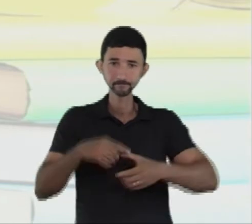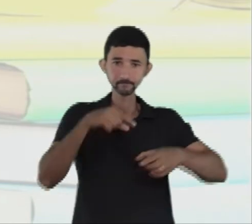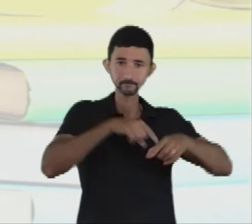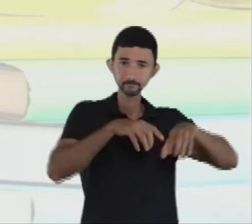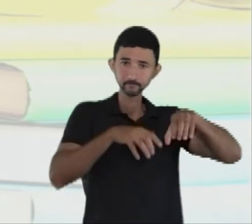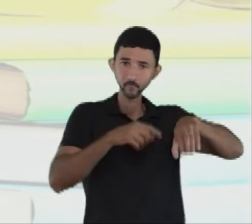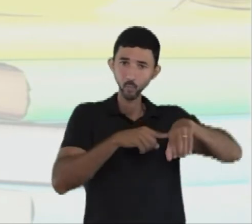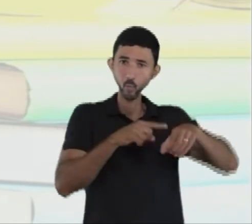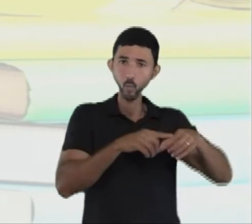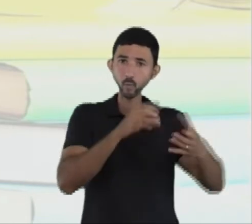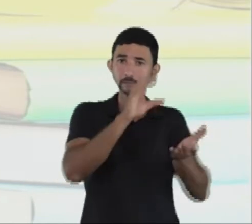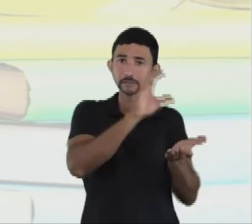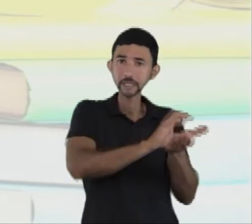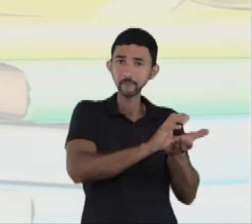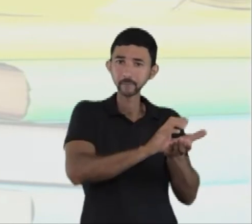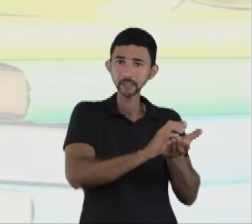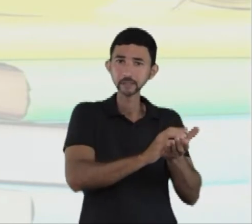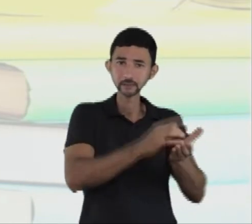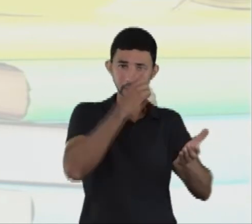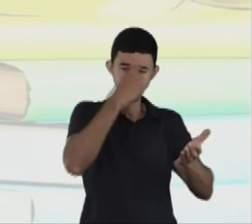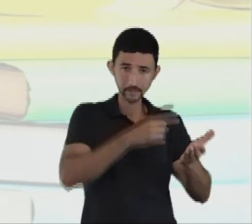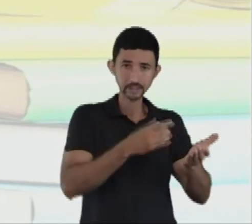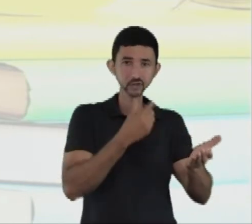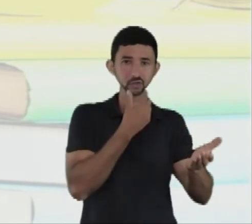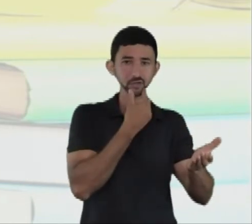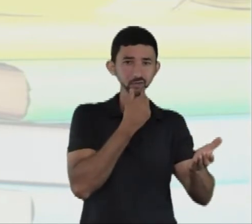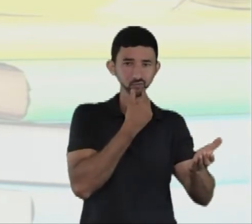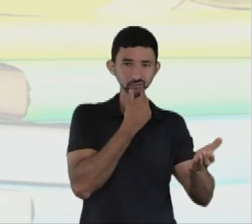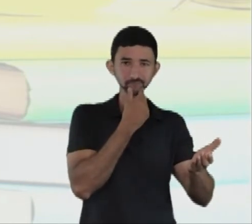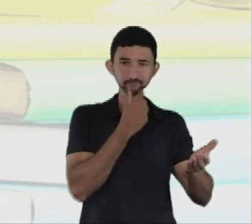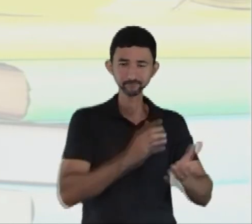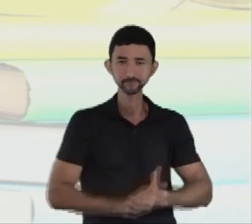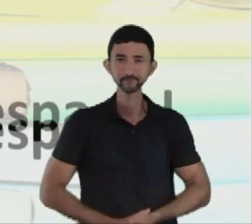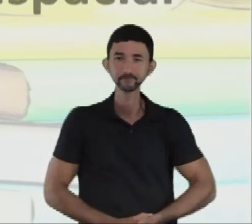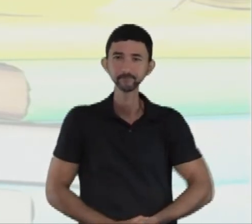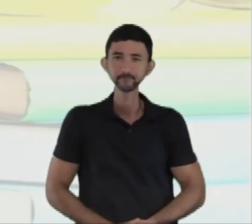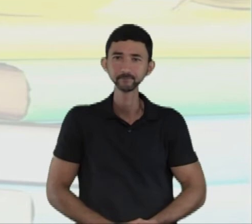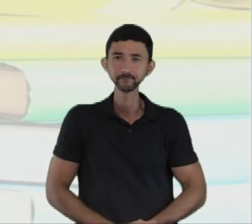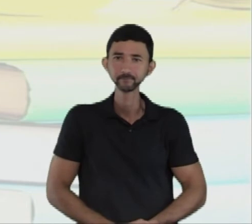bloco capitalista, liderado pelos Estados Unidos.